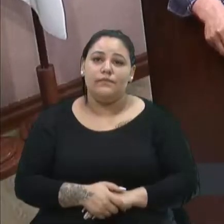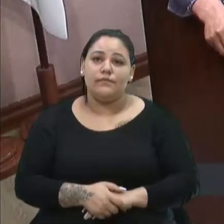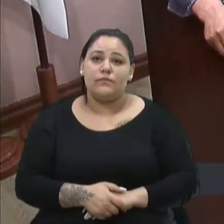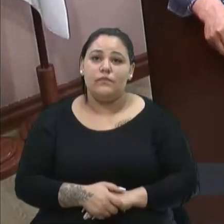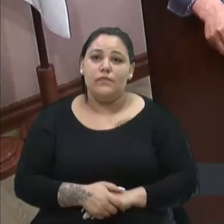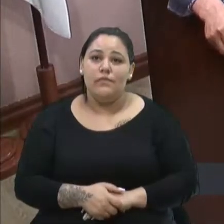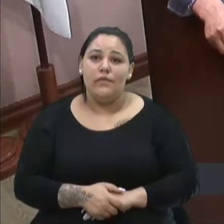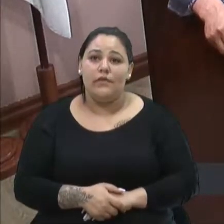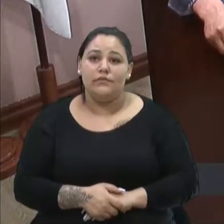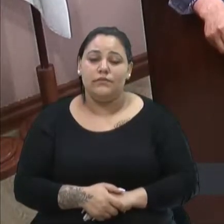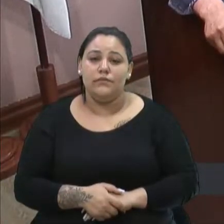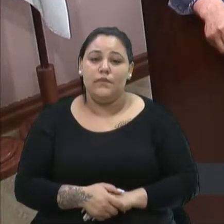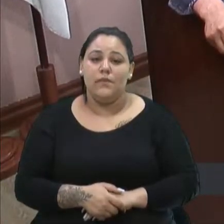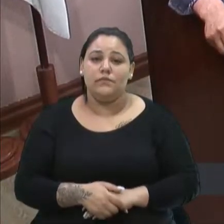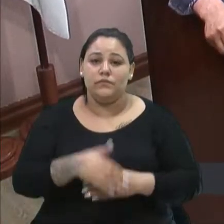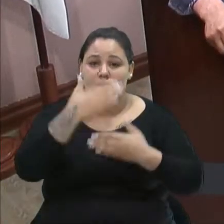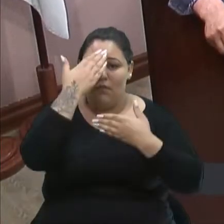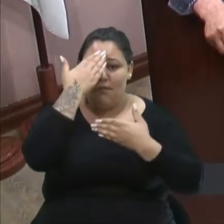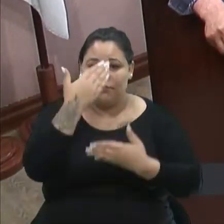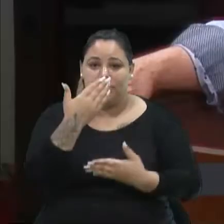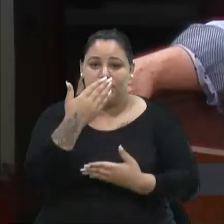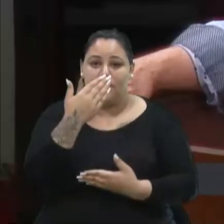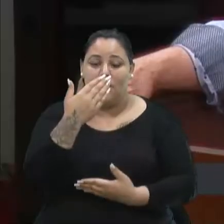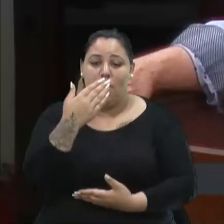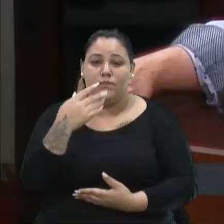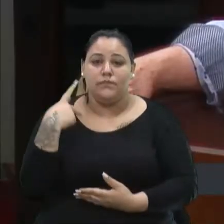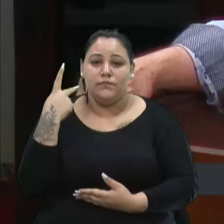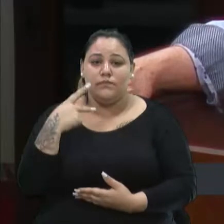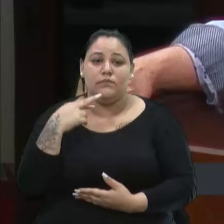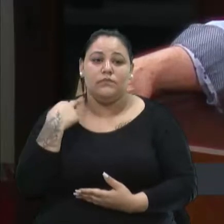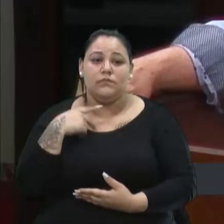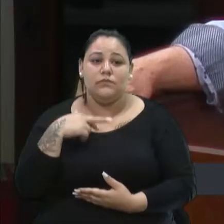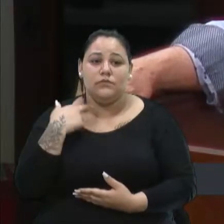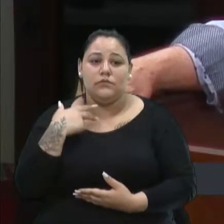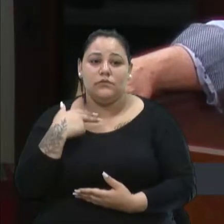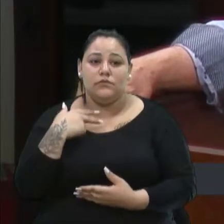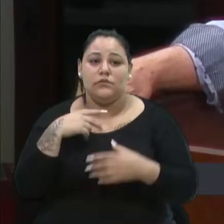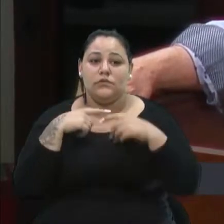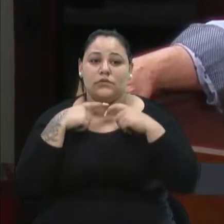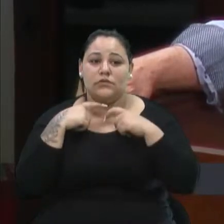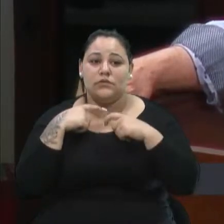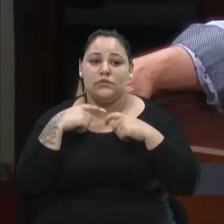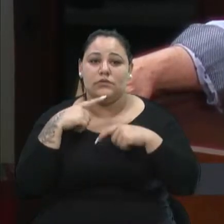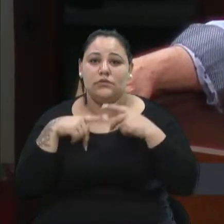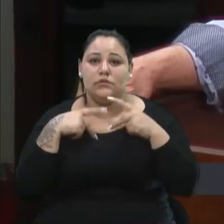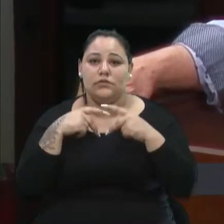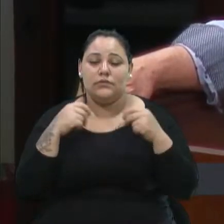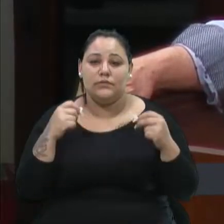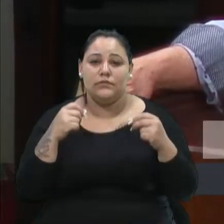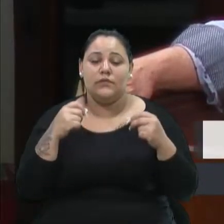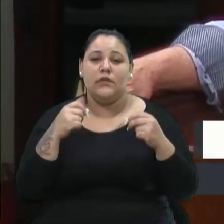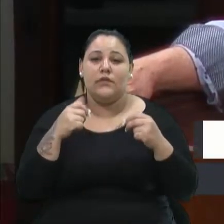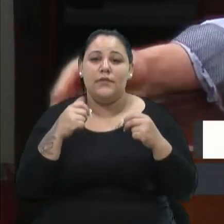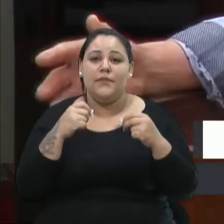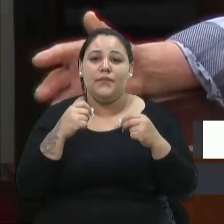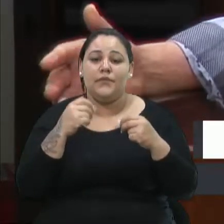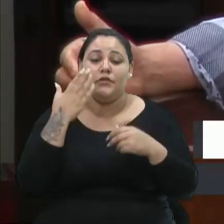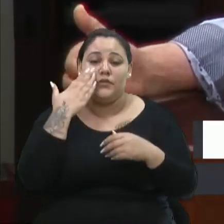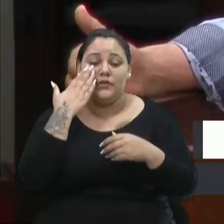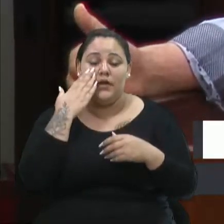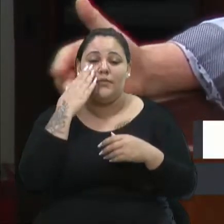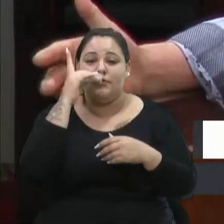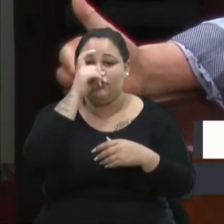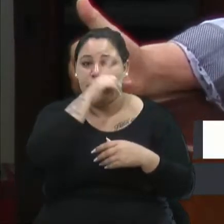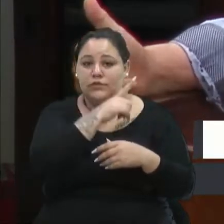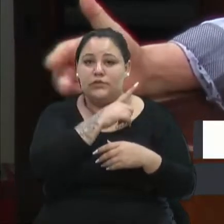Obrigado, vereador Ricardo. Nós sabemos muito bem das dificuldades que nós tivemos enquanto estava lá, e mesmo assim, com aquele pouco